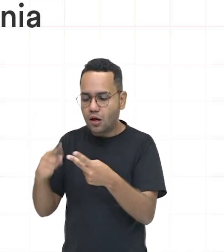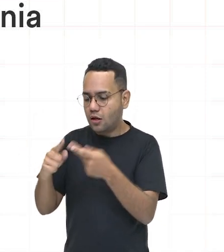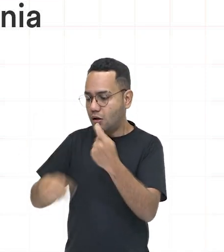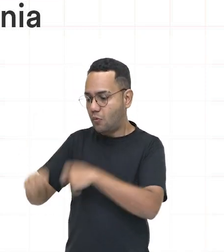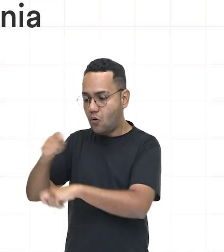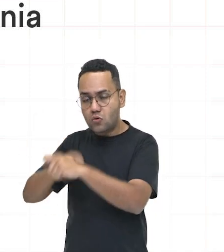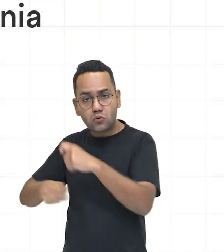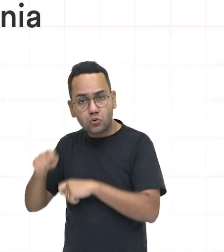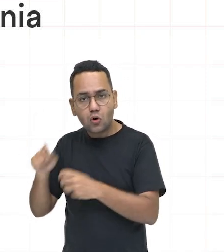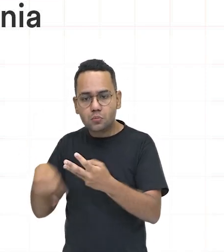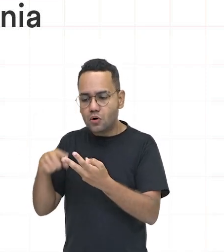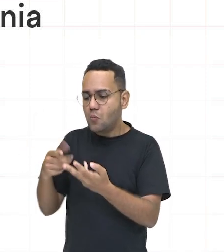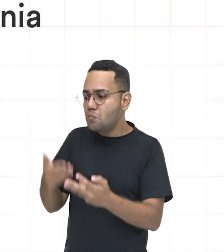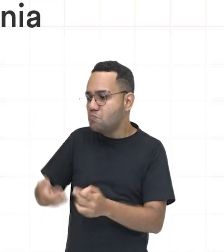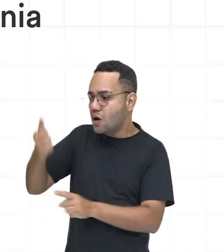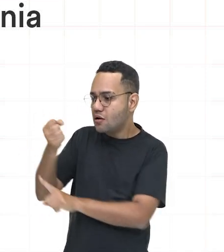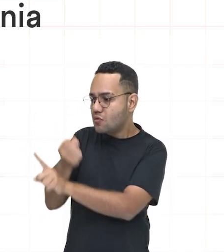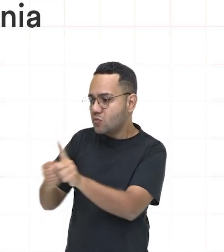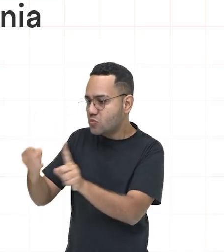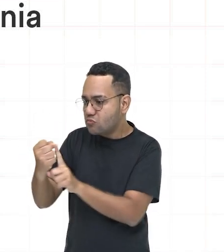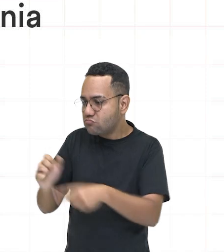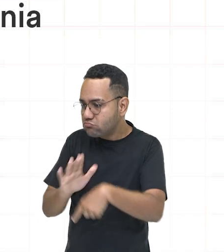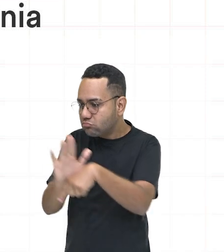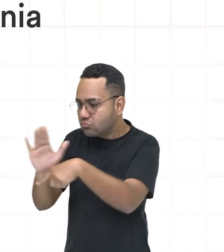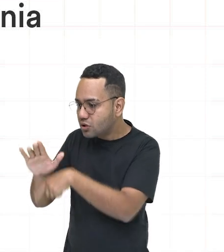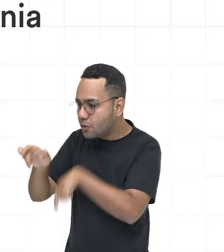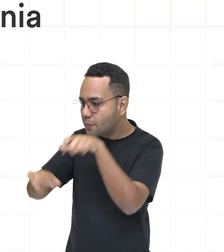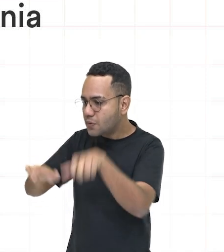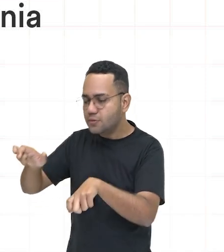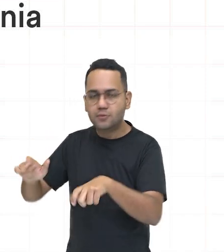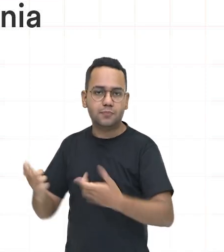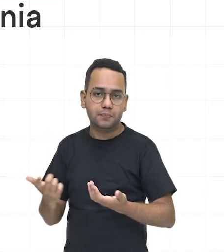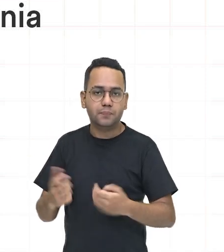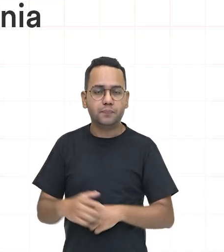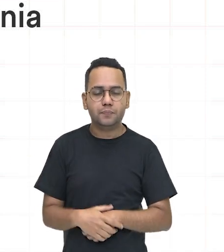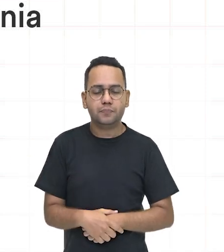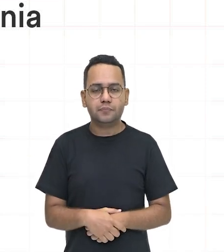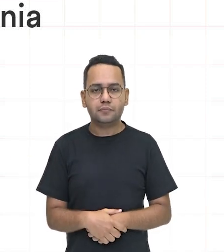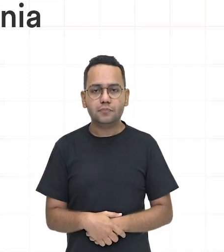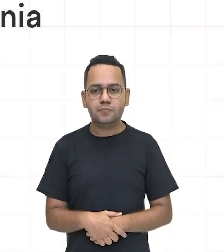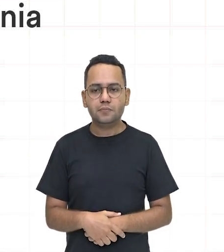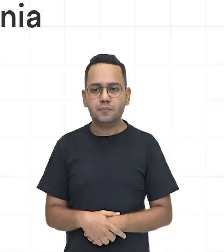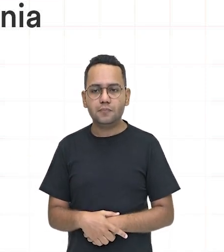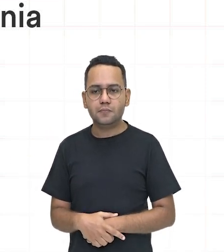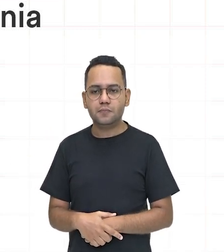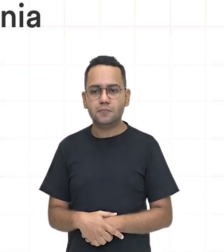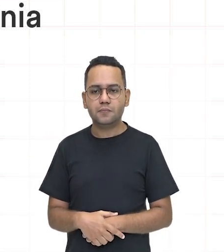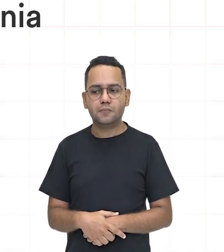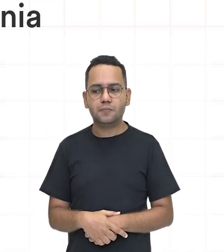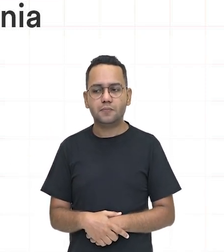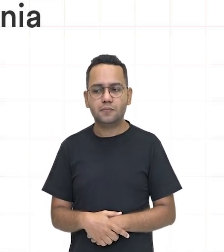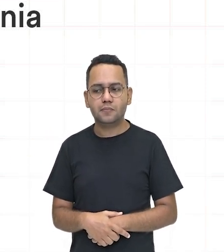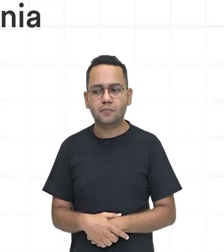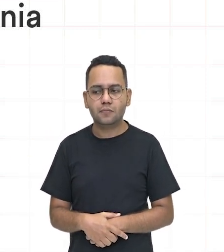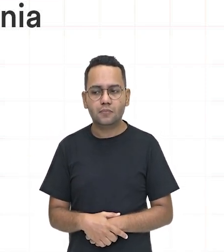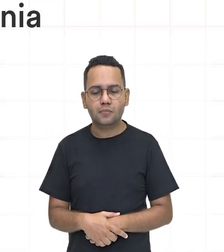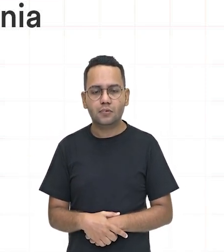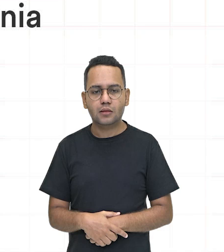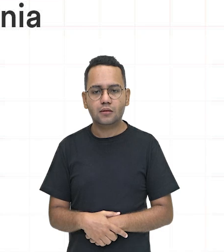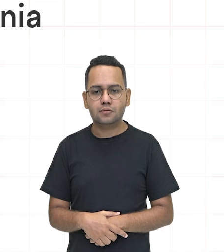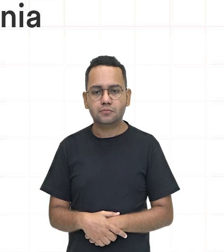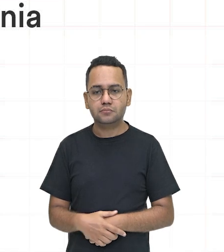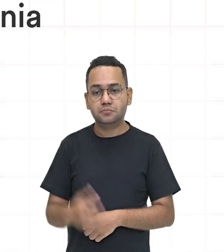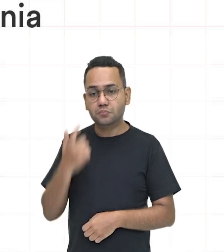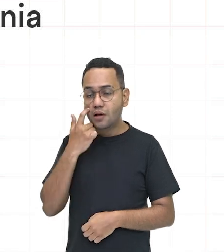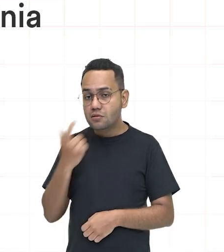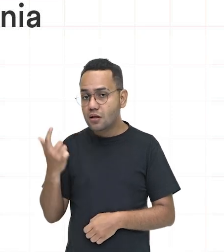melhoria da parte social, tá certo? Então, tem toda uma situação aí para ser analisada, ok? Então, Estônia,